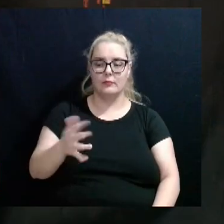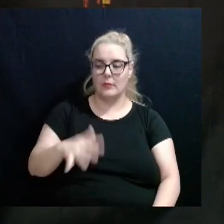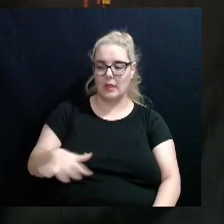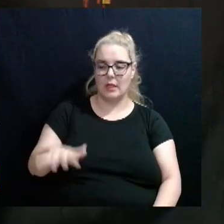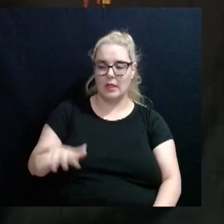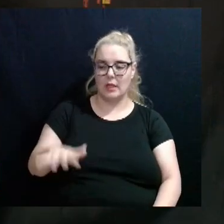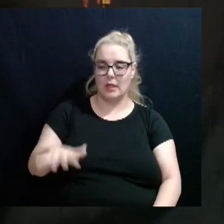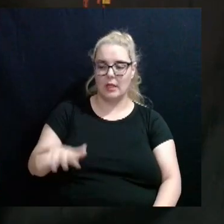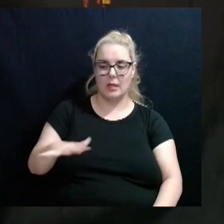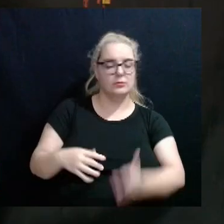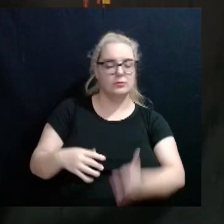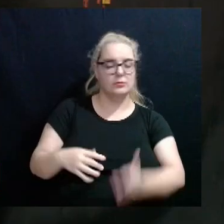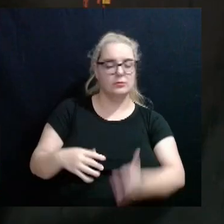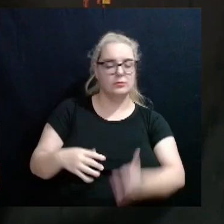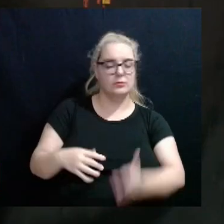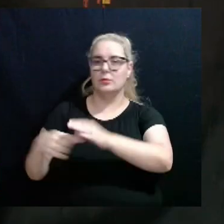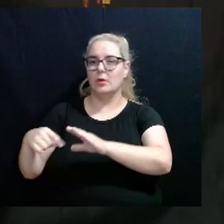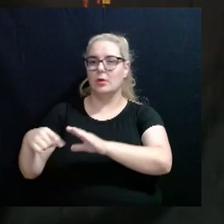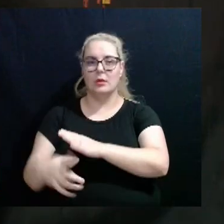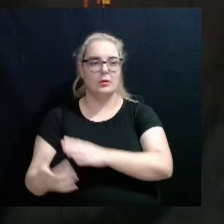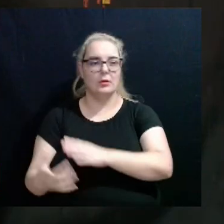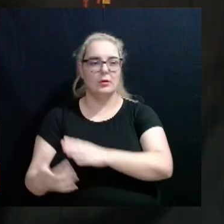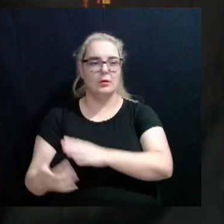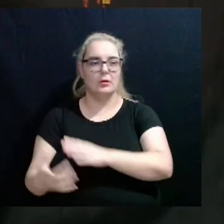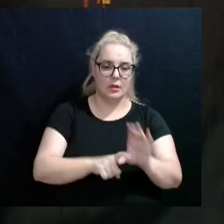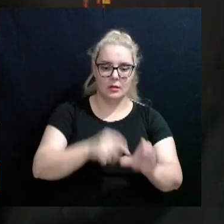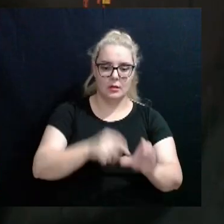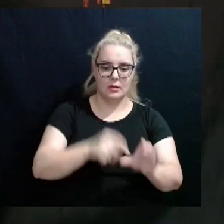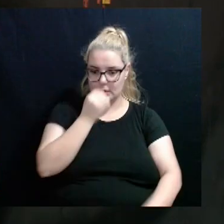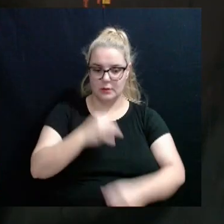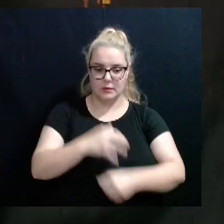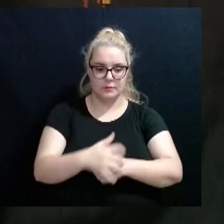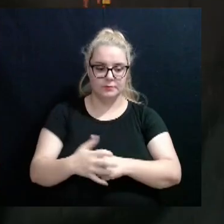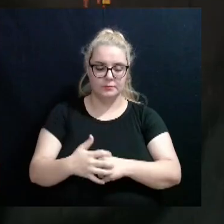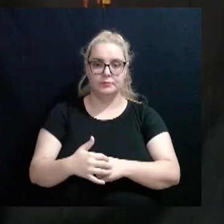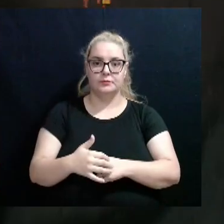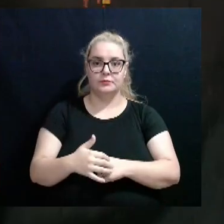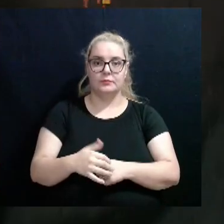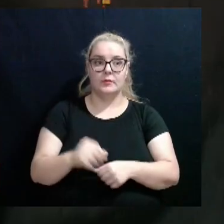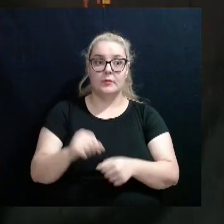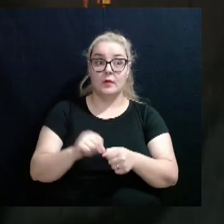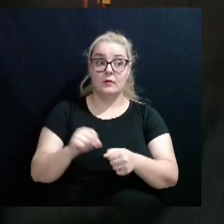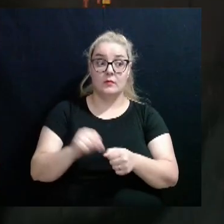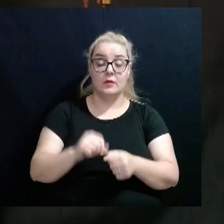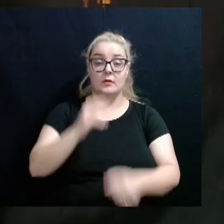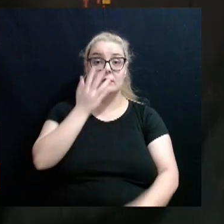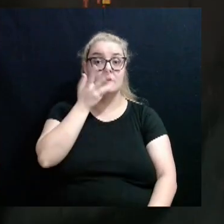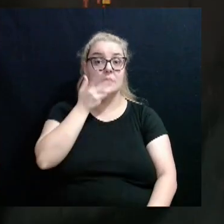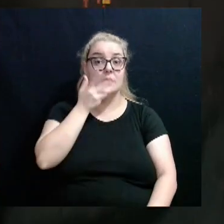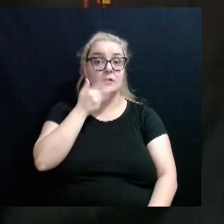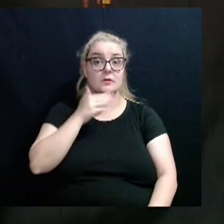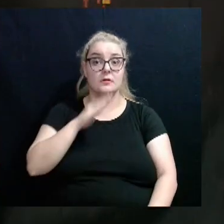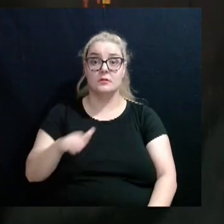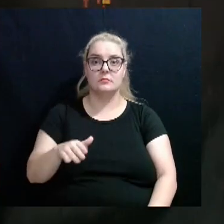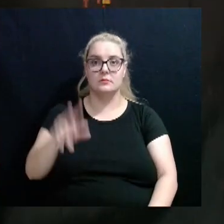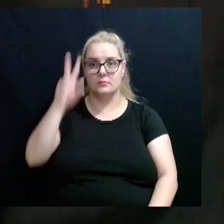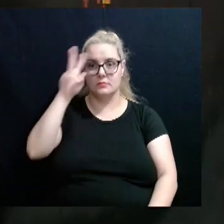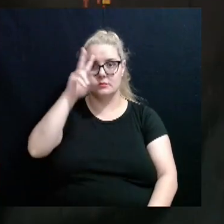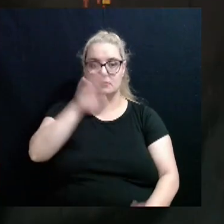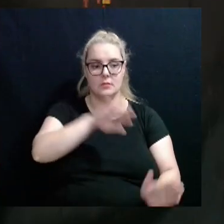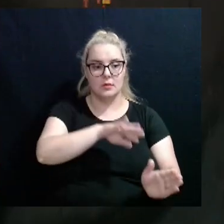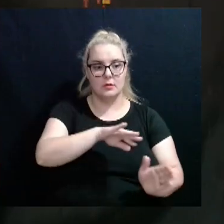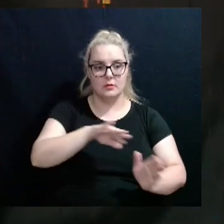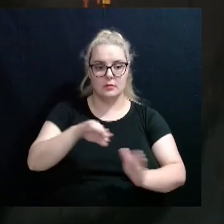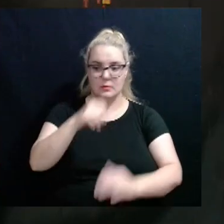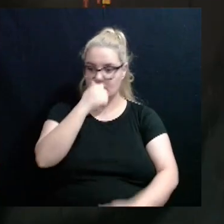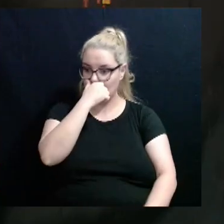com uma dependência digital, e isso tem tirado as crianças um pouco da história.